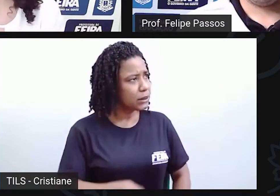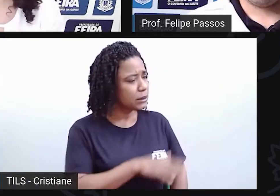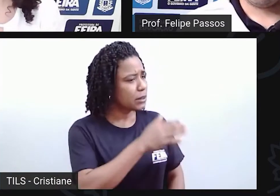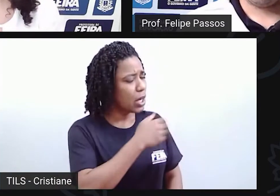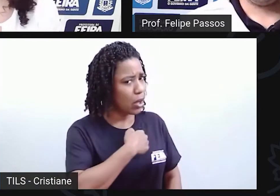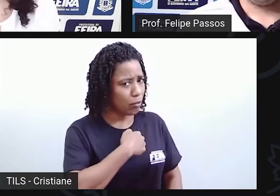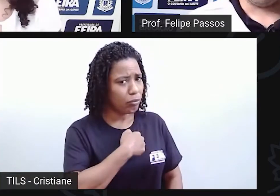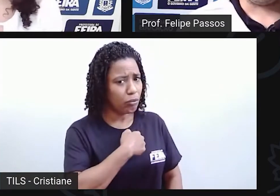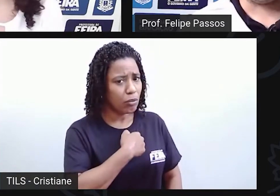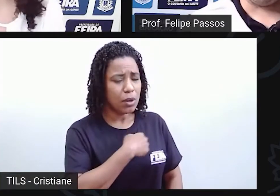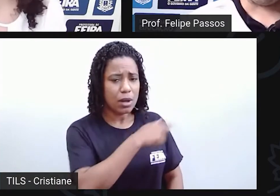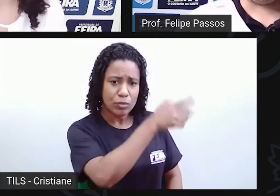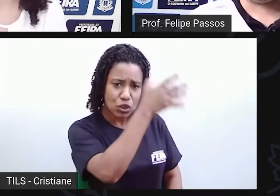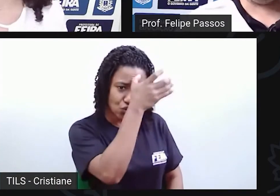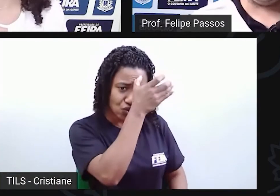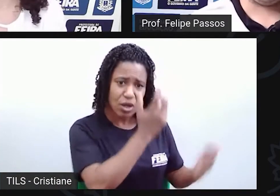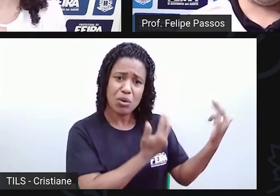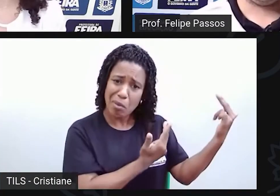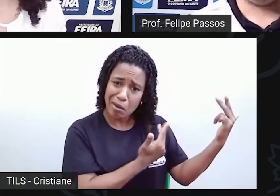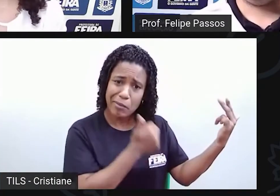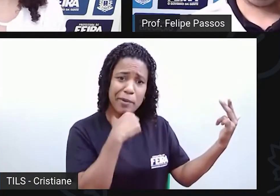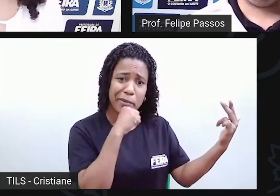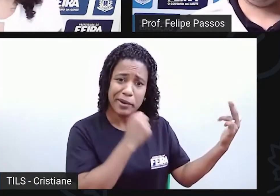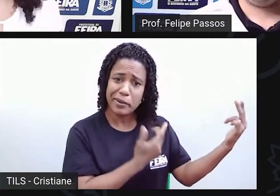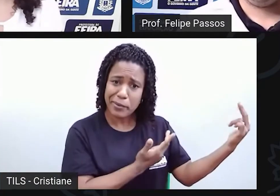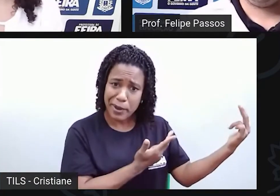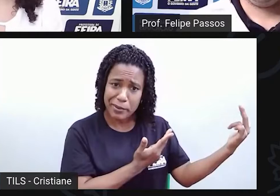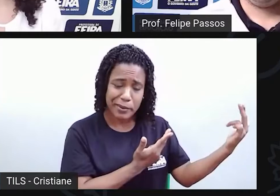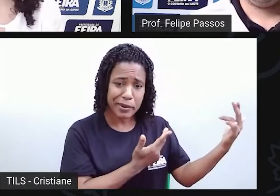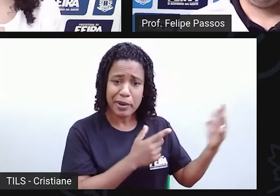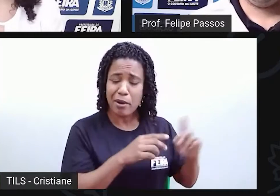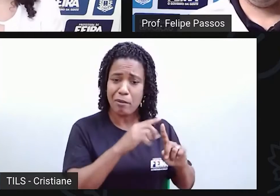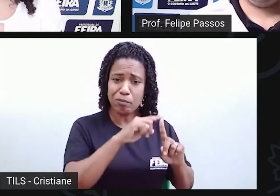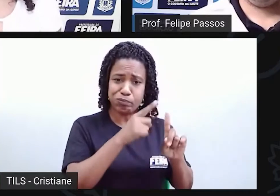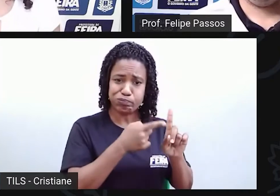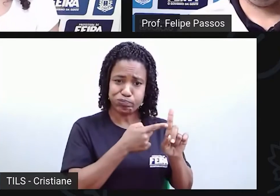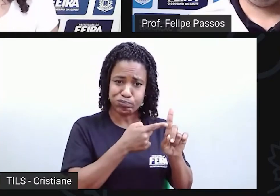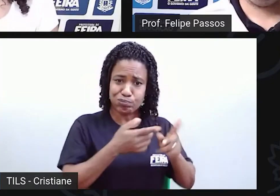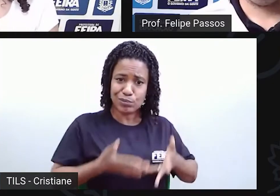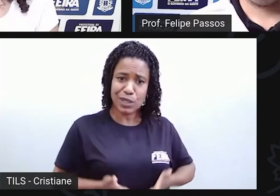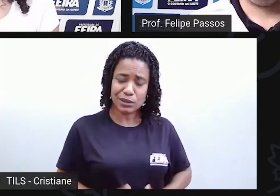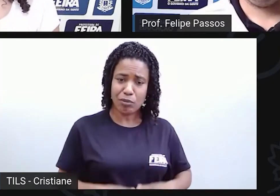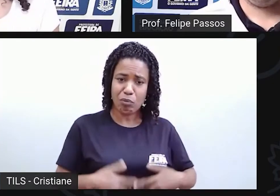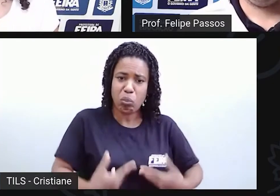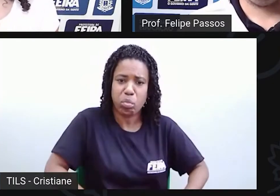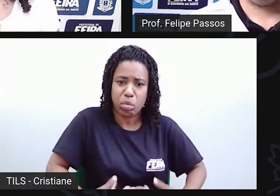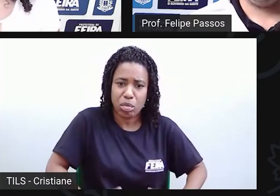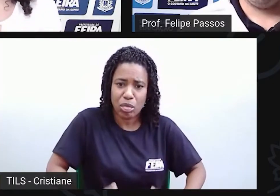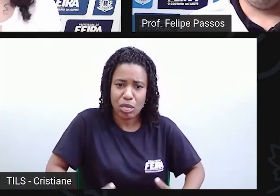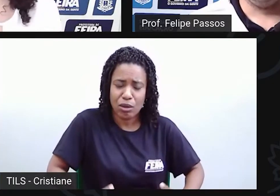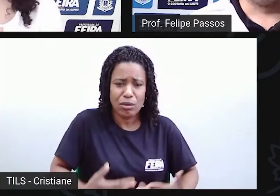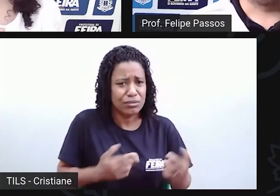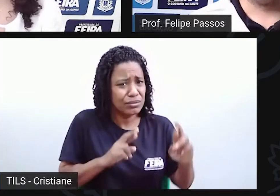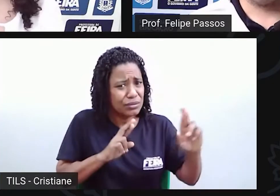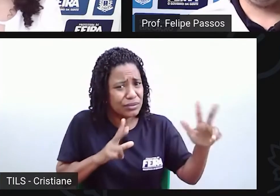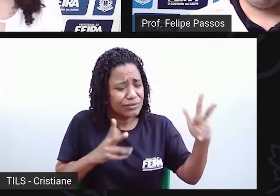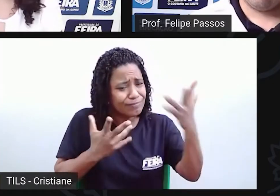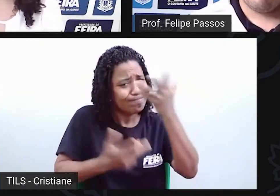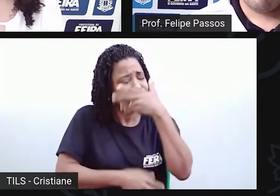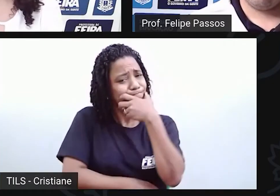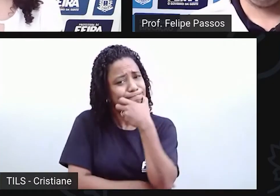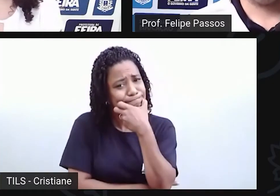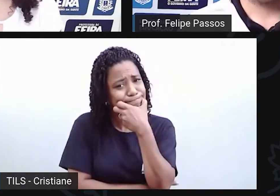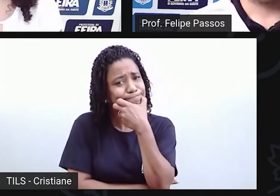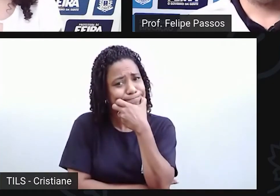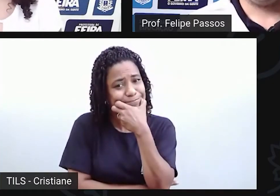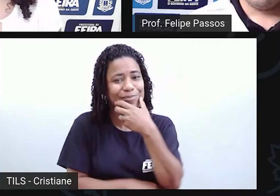está. A gente se compara. Comparações, né? Mas a gente não vê o processo pós-produção de uma foto que foi manipulada